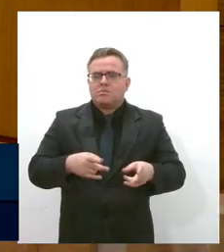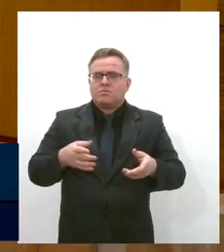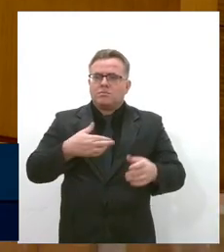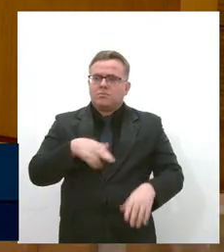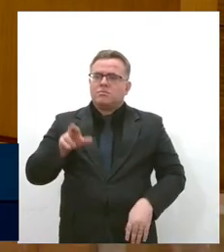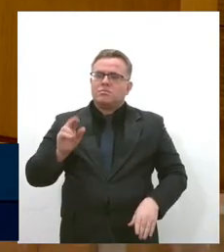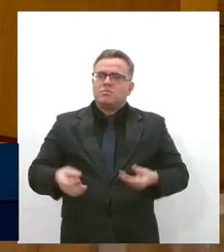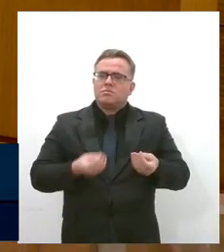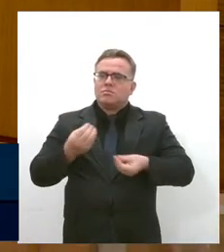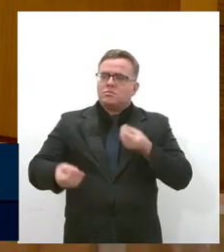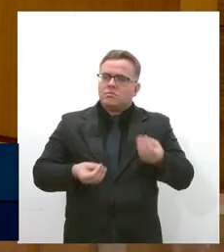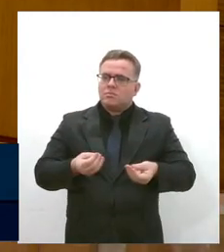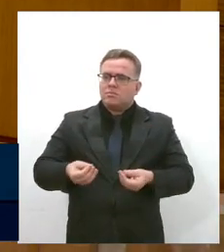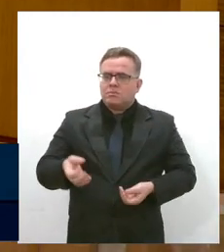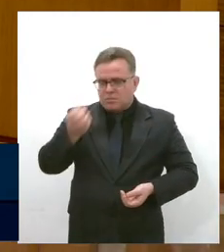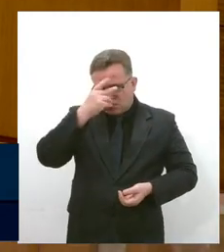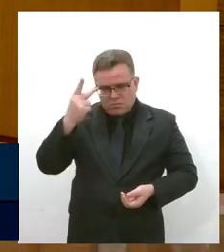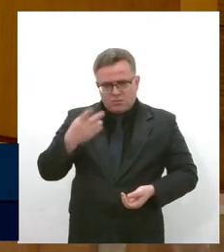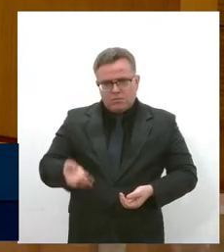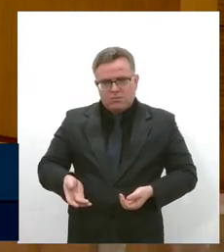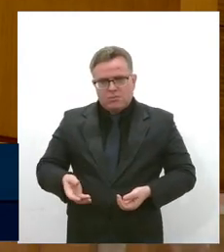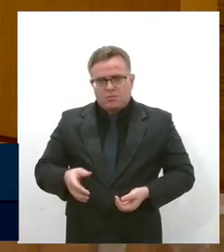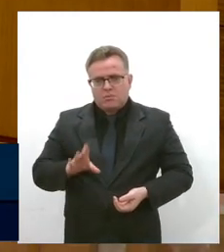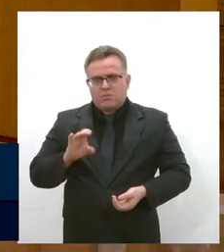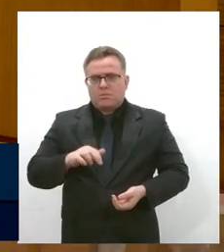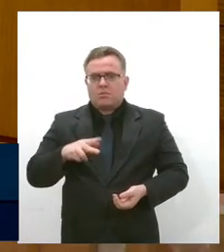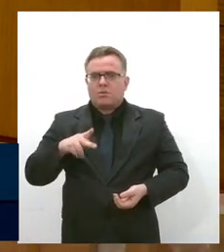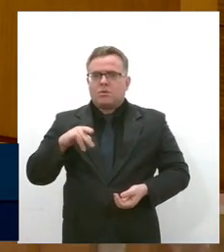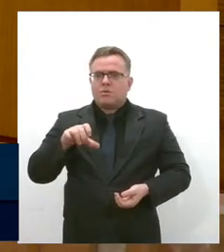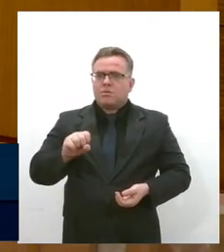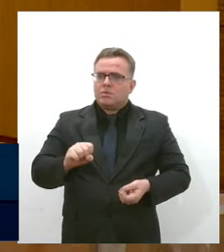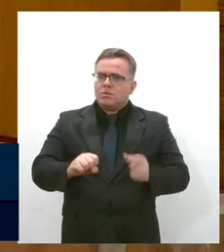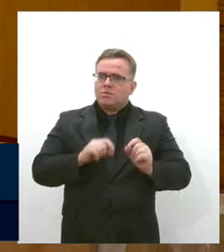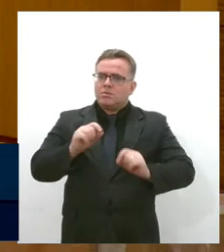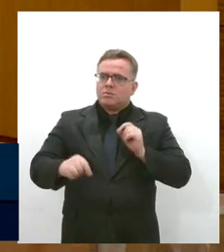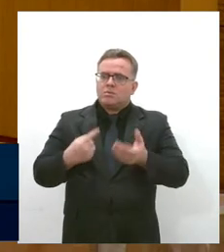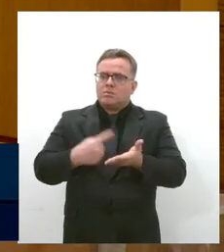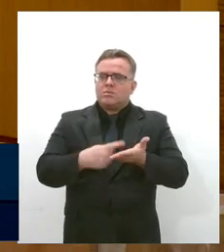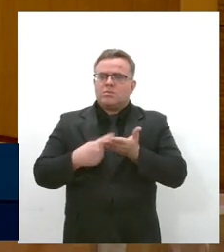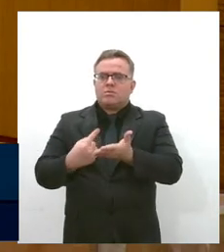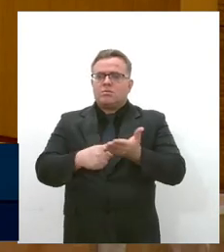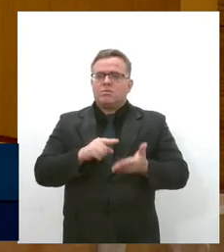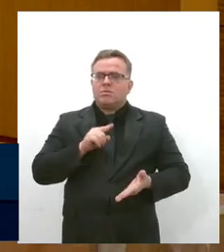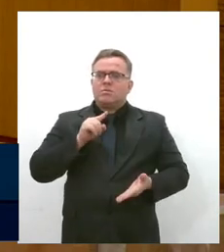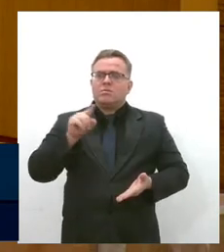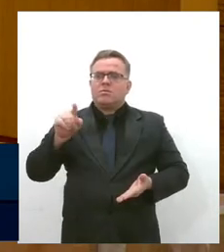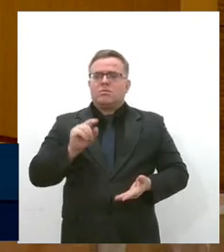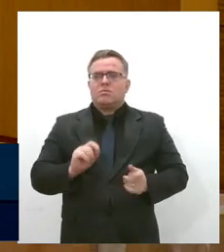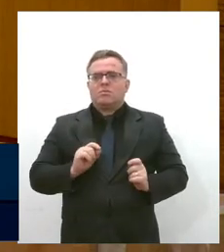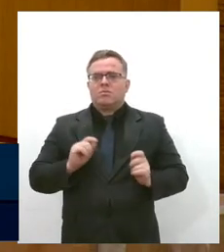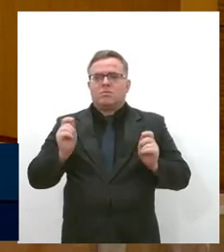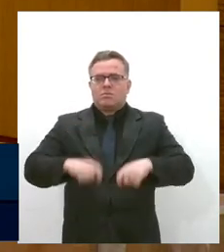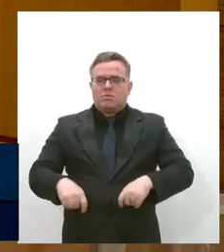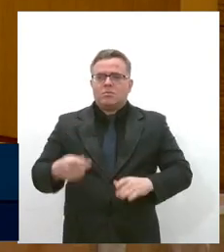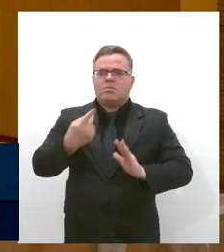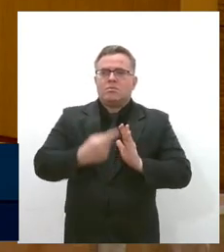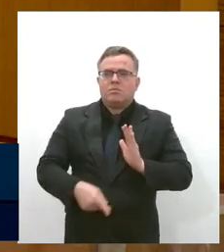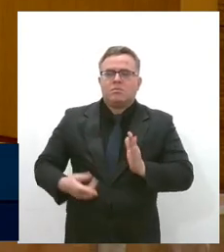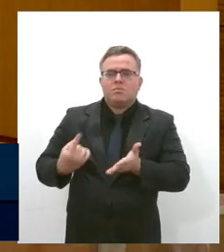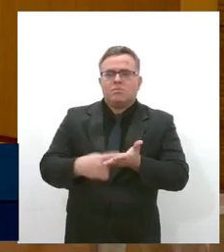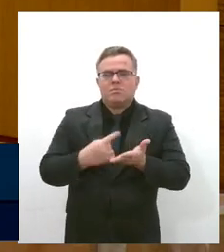Carmópolis, local previsto para sediar o empreendimento no Vale do Japaratuba. Esse projeto acaba de ser incorporado ao plano de governo